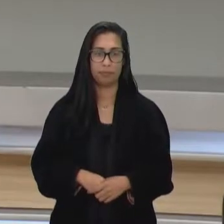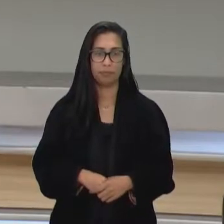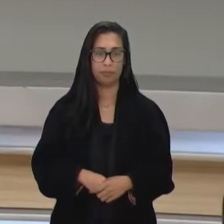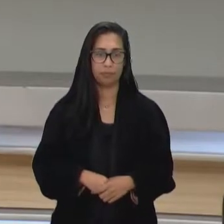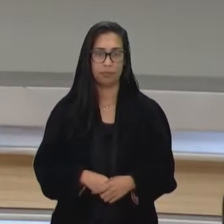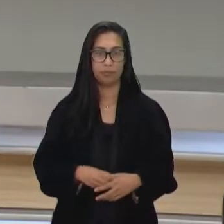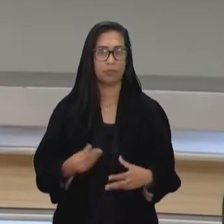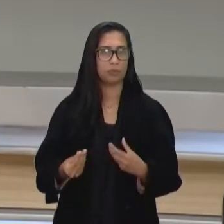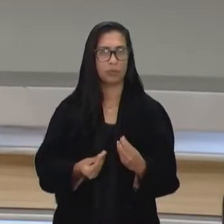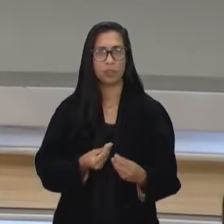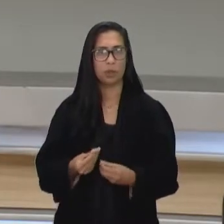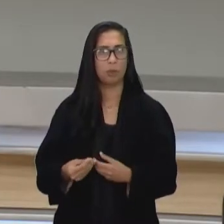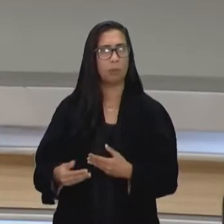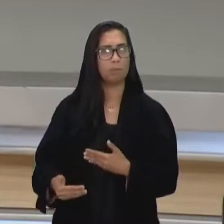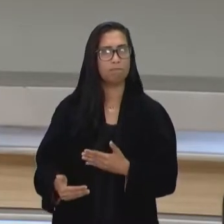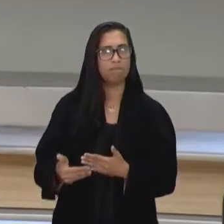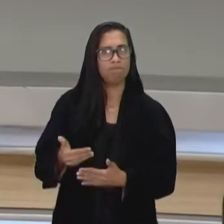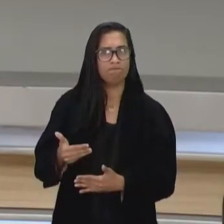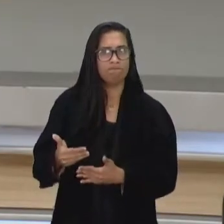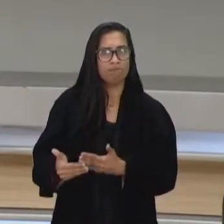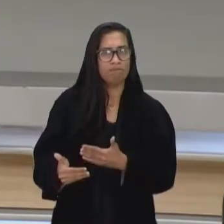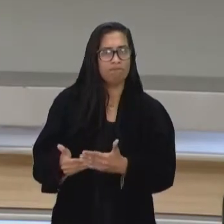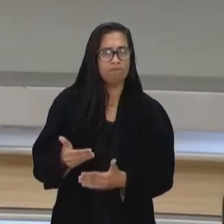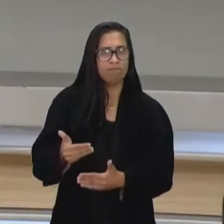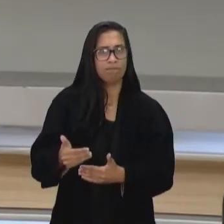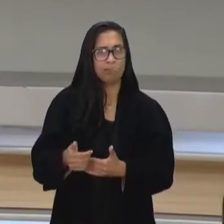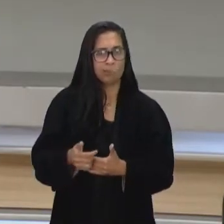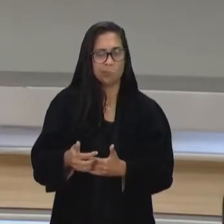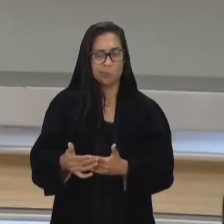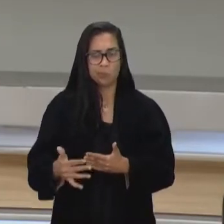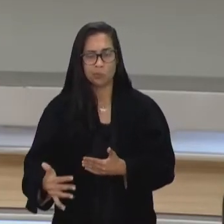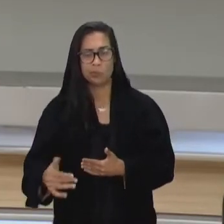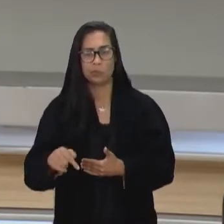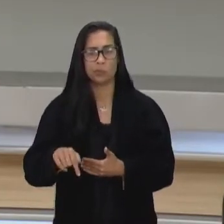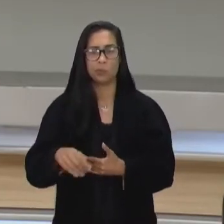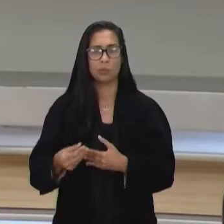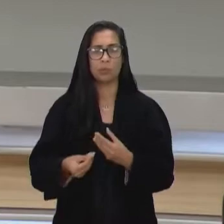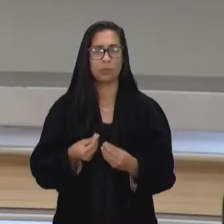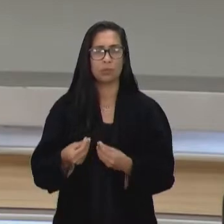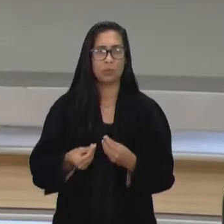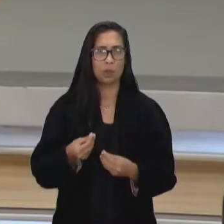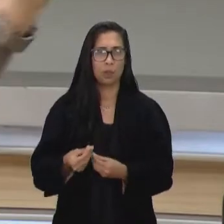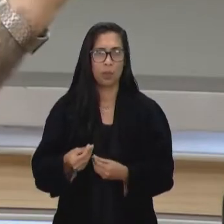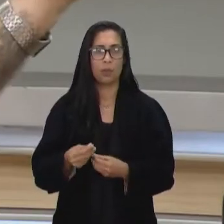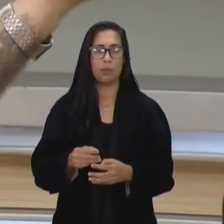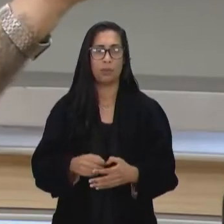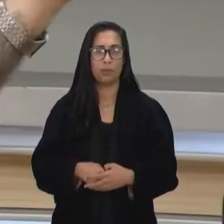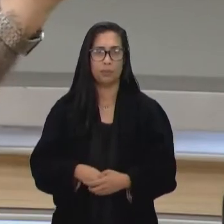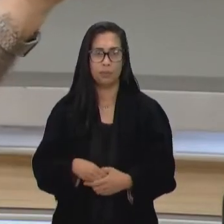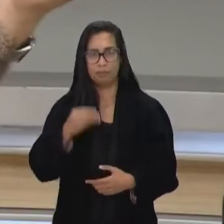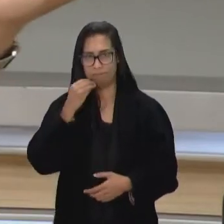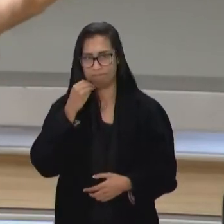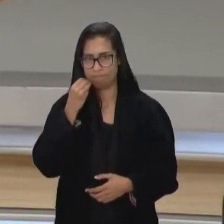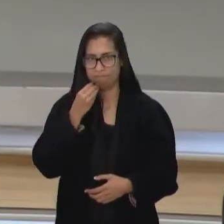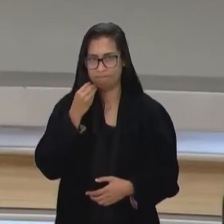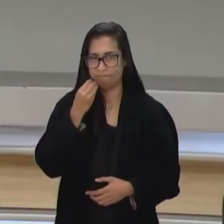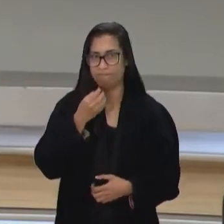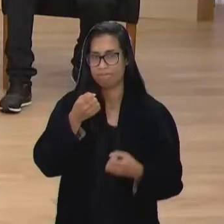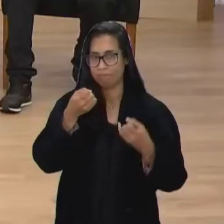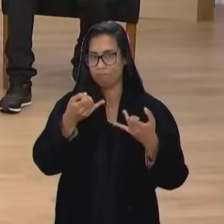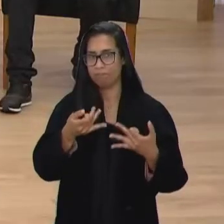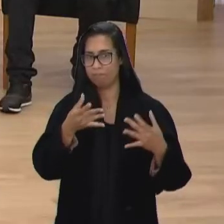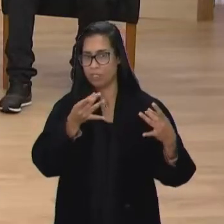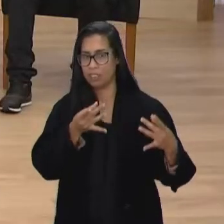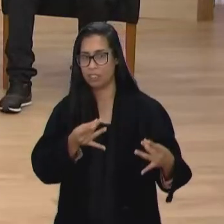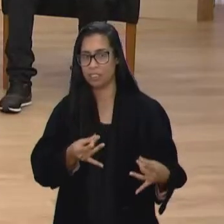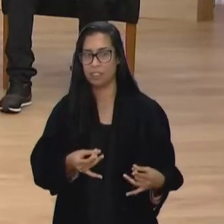o processo de criação, de execução e de tudo mais que eles realizaram. Então, pessoal, muito